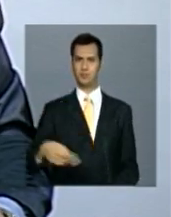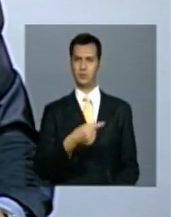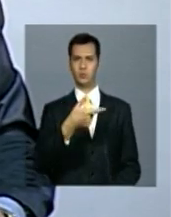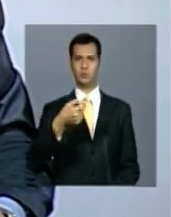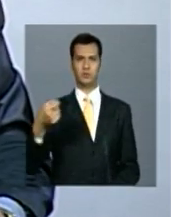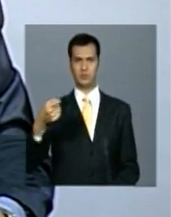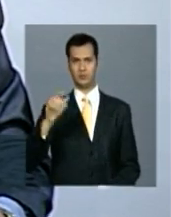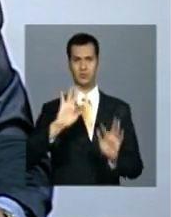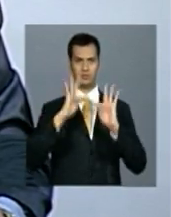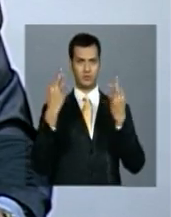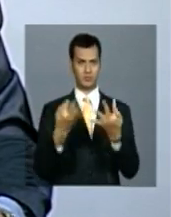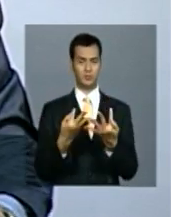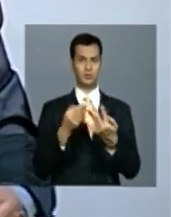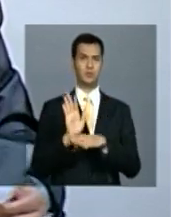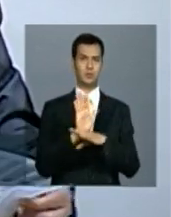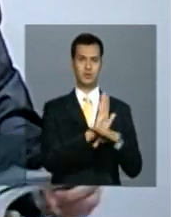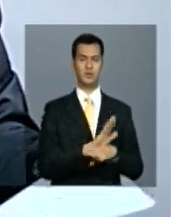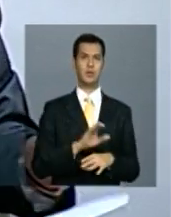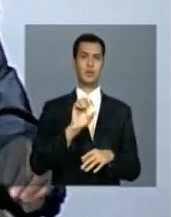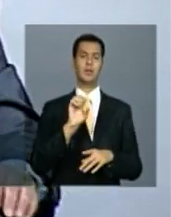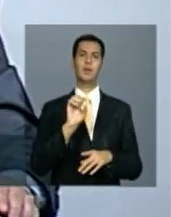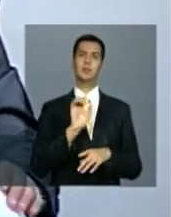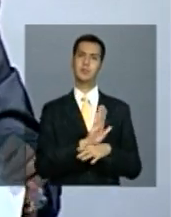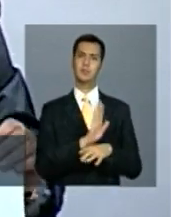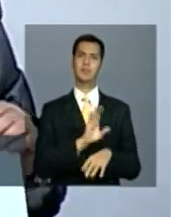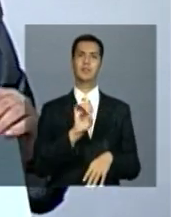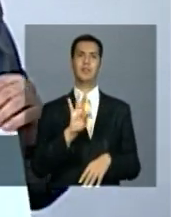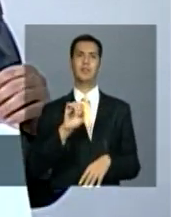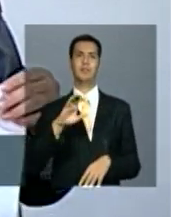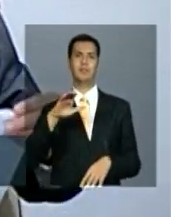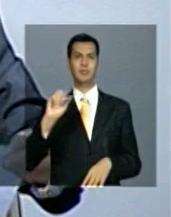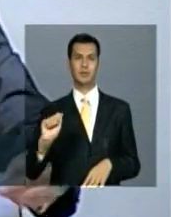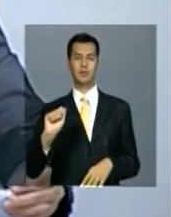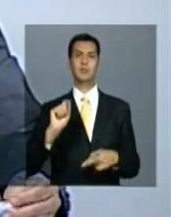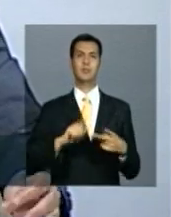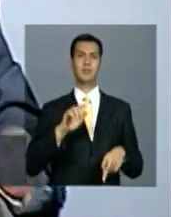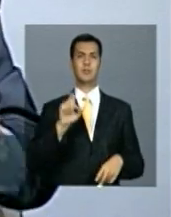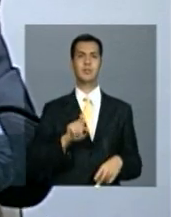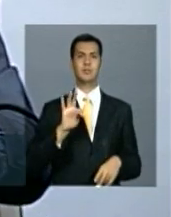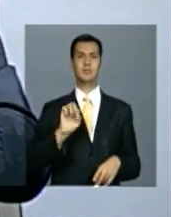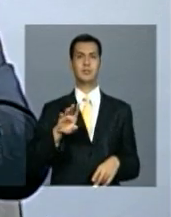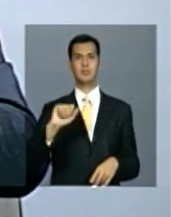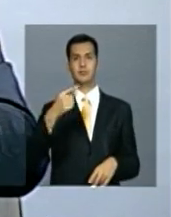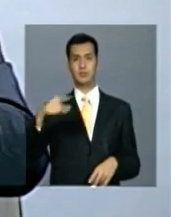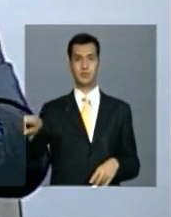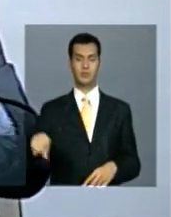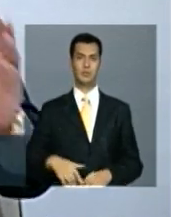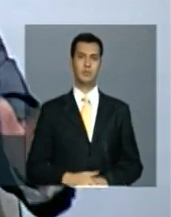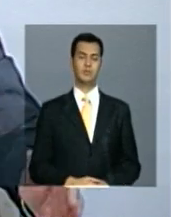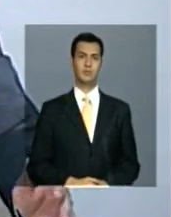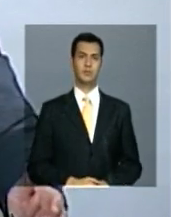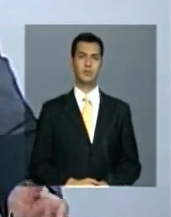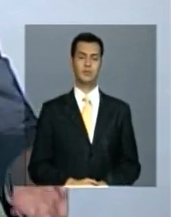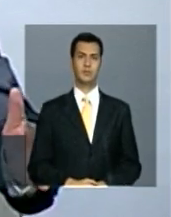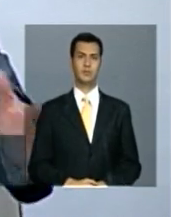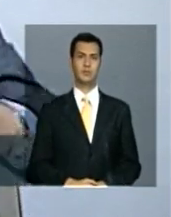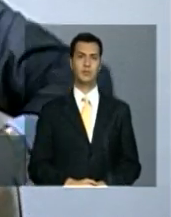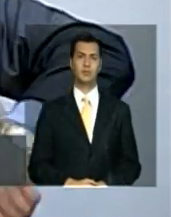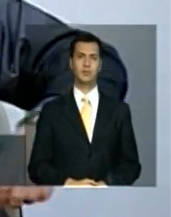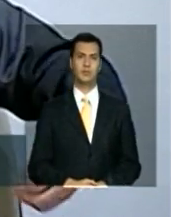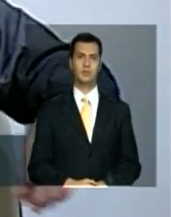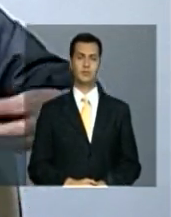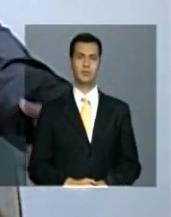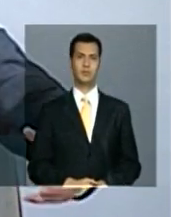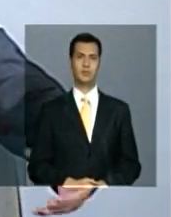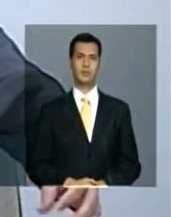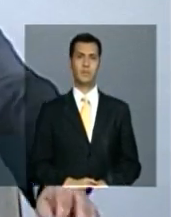famílias com assistência técnica e extensão Rural né a assistência técnica e a extensão Rural ela caminha junto